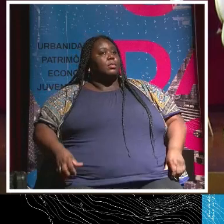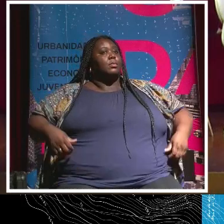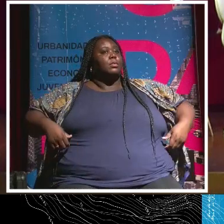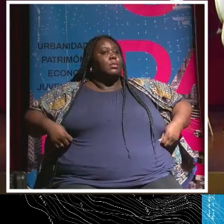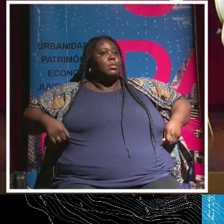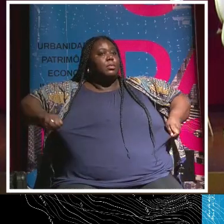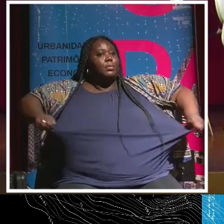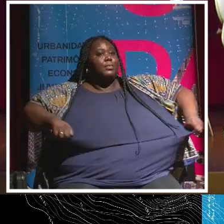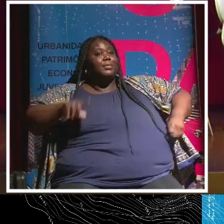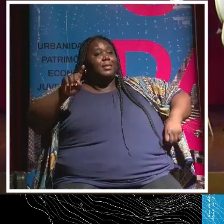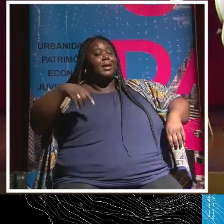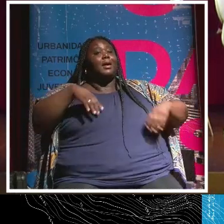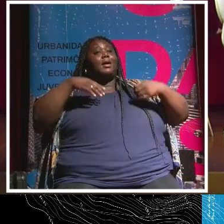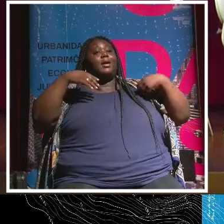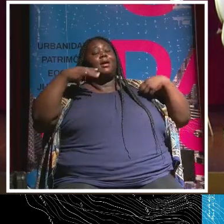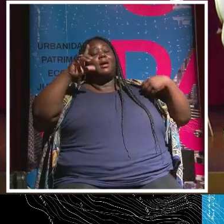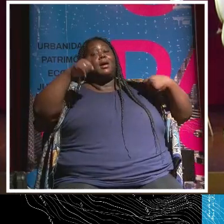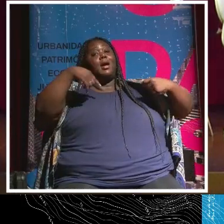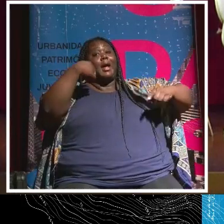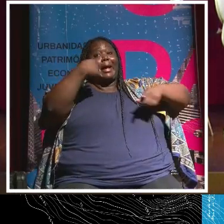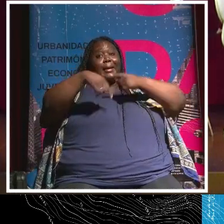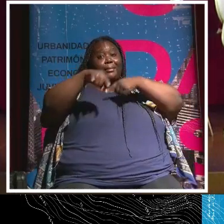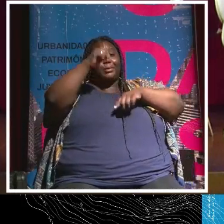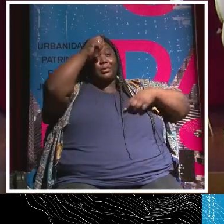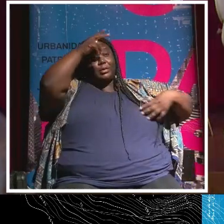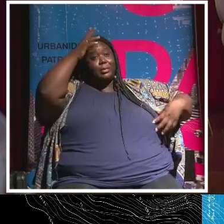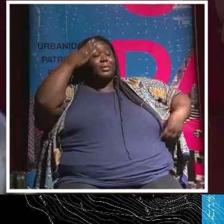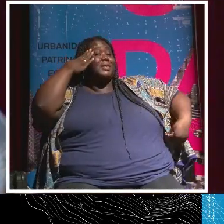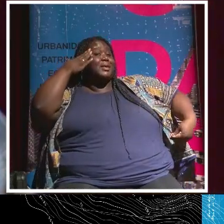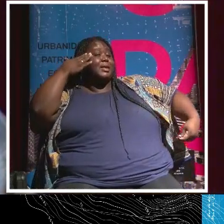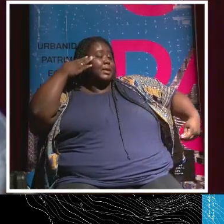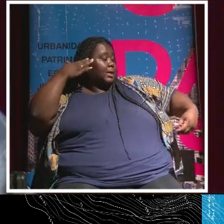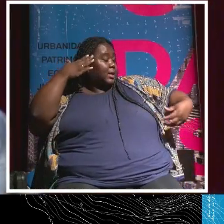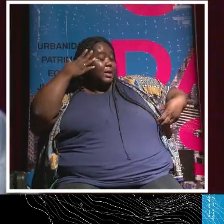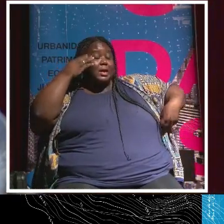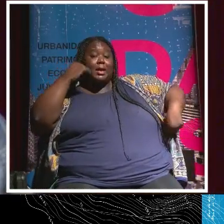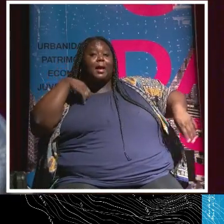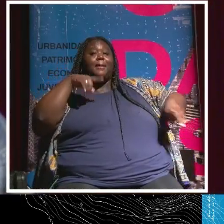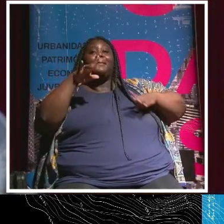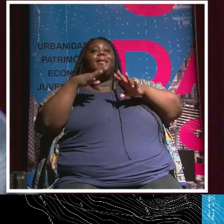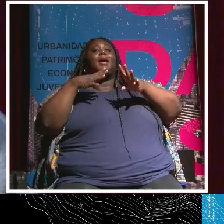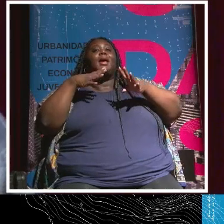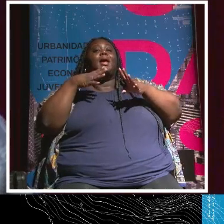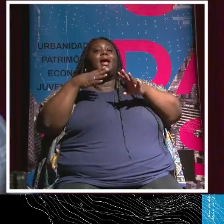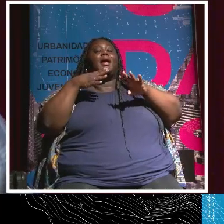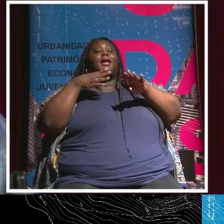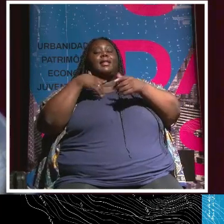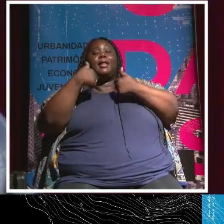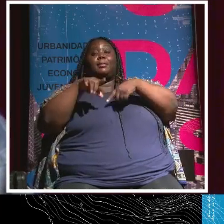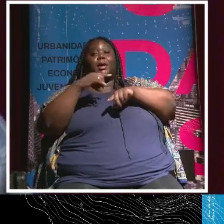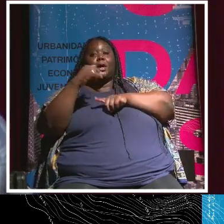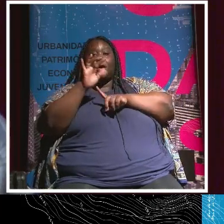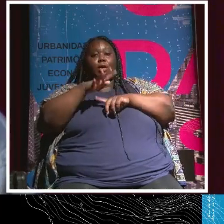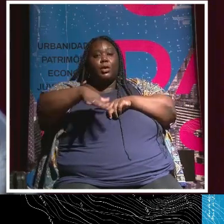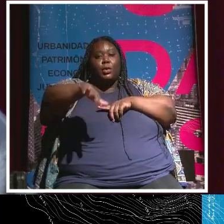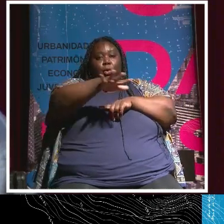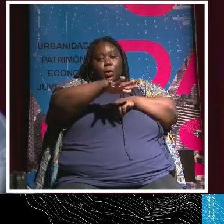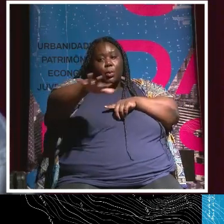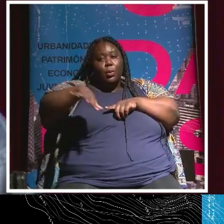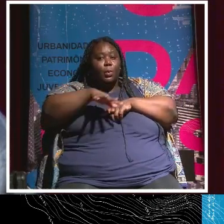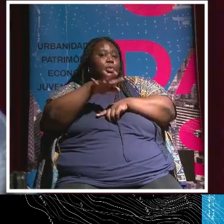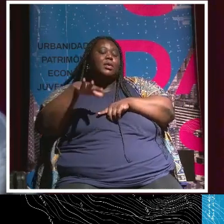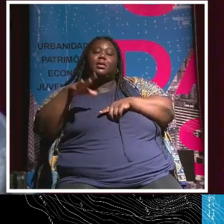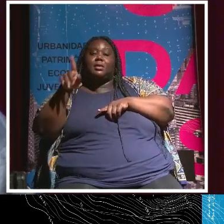A maturidade das políticas públicas é saber ser transversal, é saber olhar além dela. E a maturidade